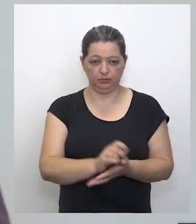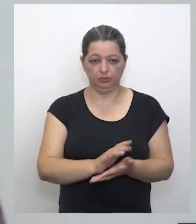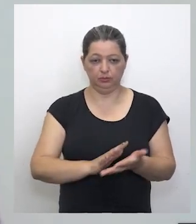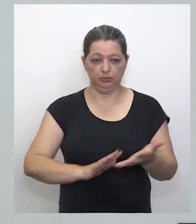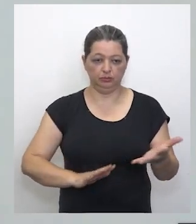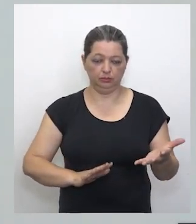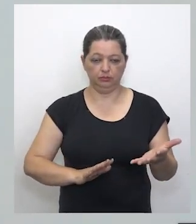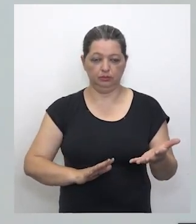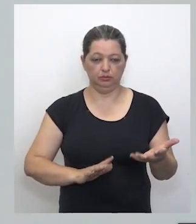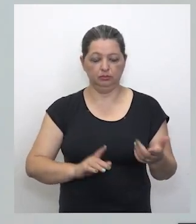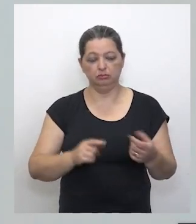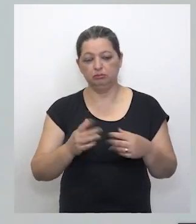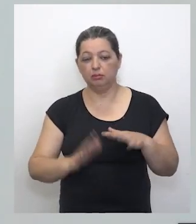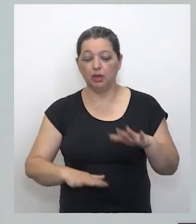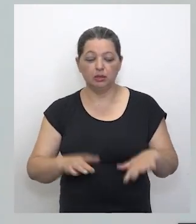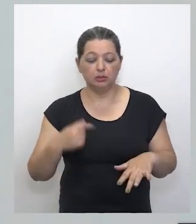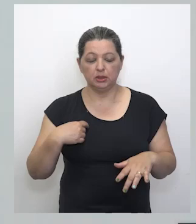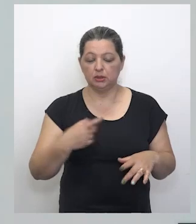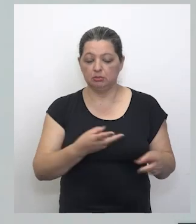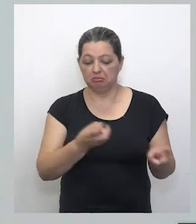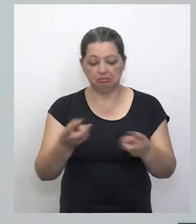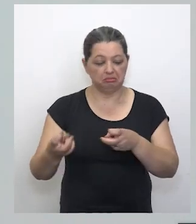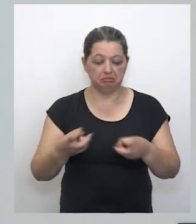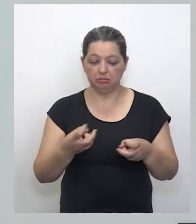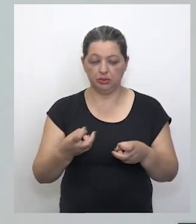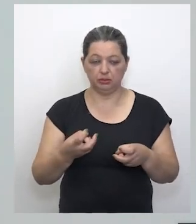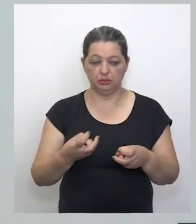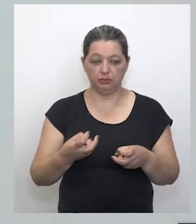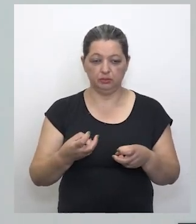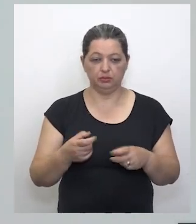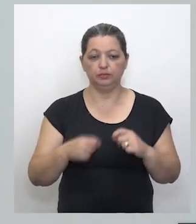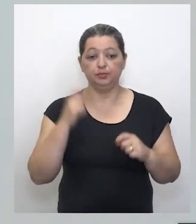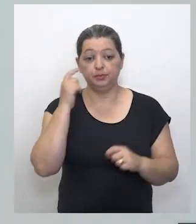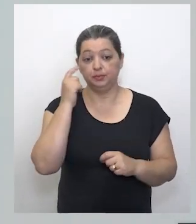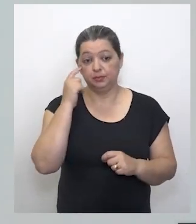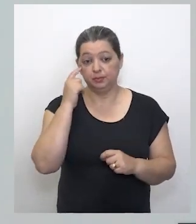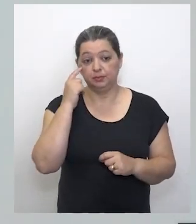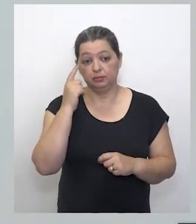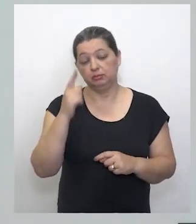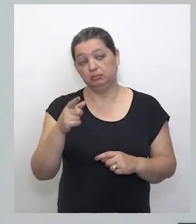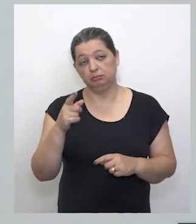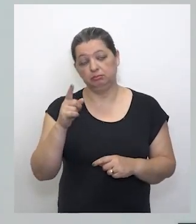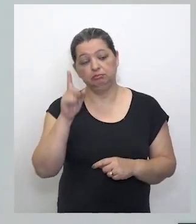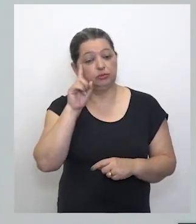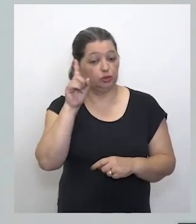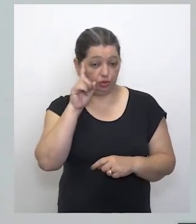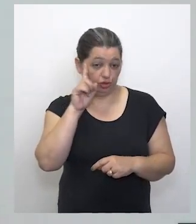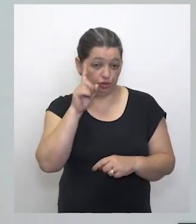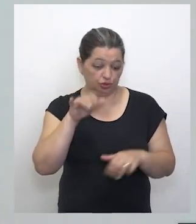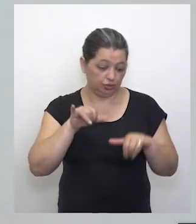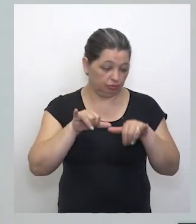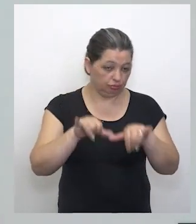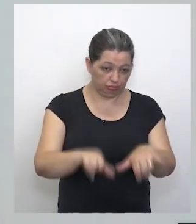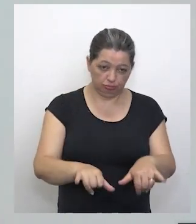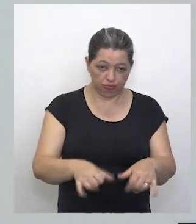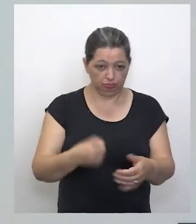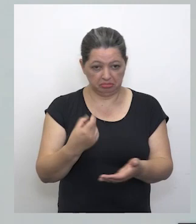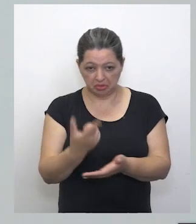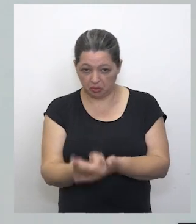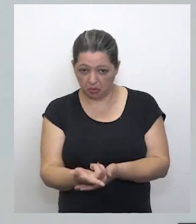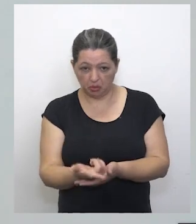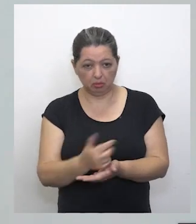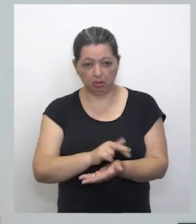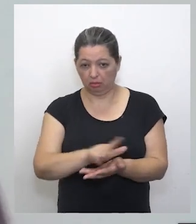da estimativa em uma situação-problema. Nós podemos pensar numa situação cotidiana de compras.